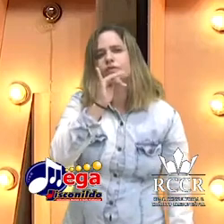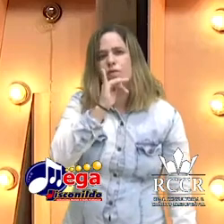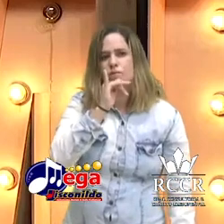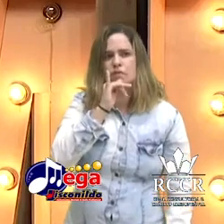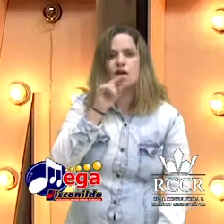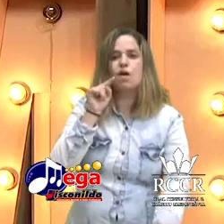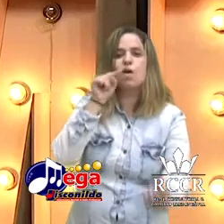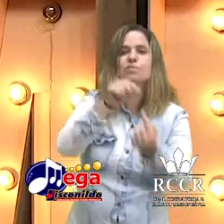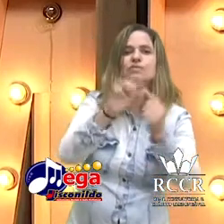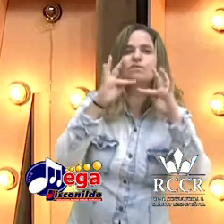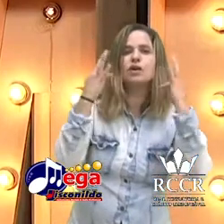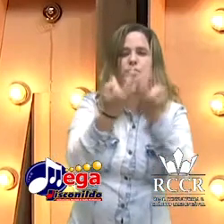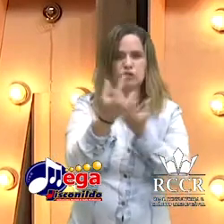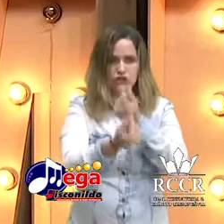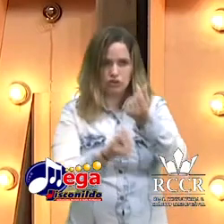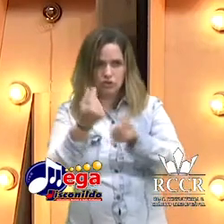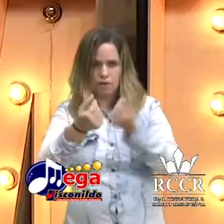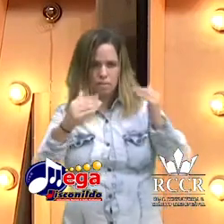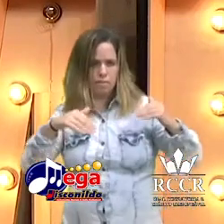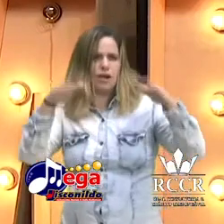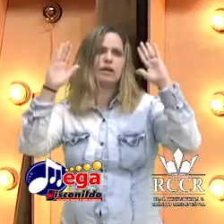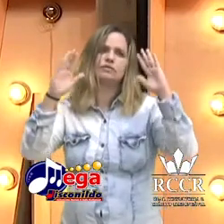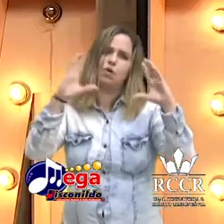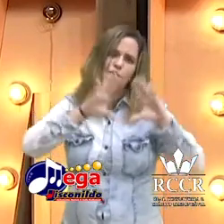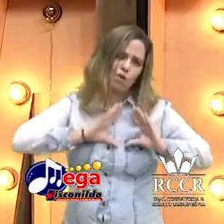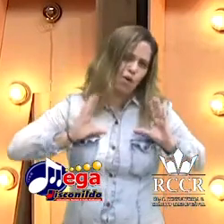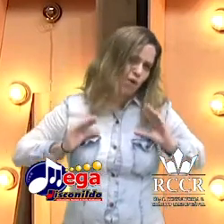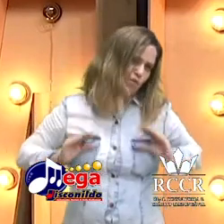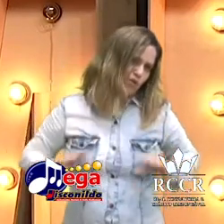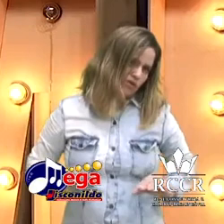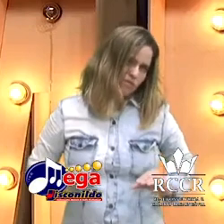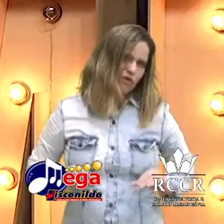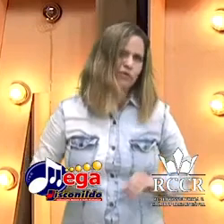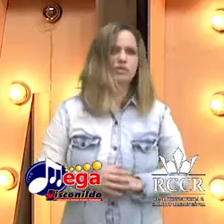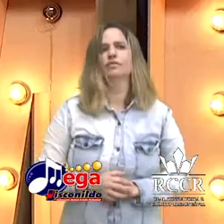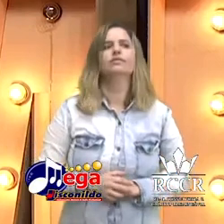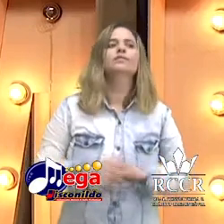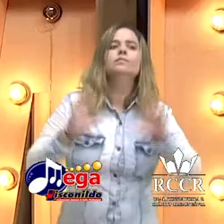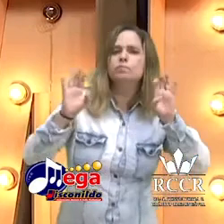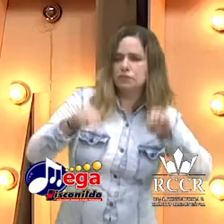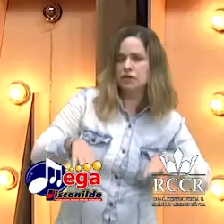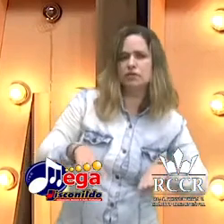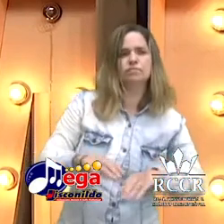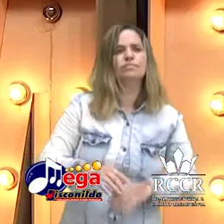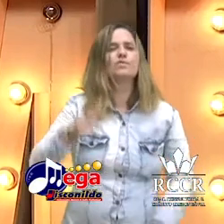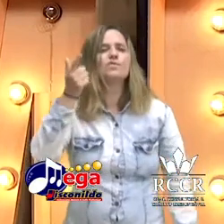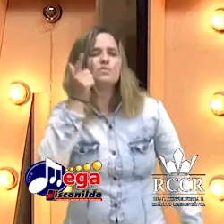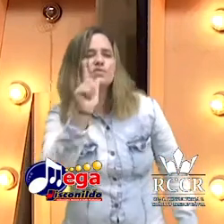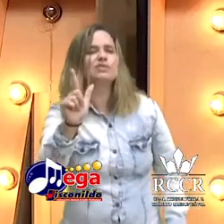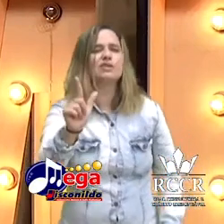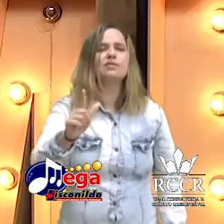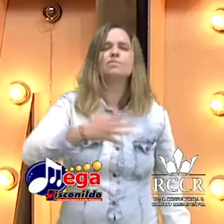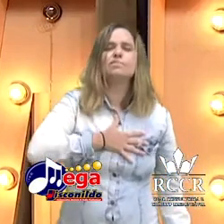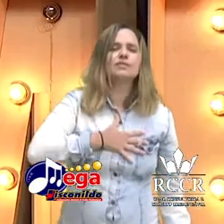oportunidade, ganhar mais conforto, ganhar mais atenção, ganhar mais prazer, ganhar mais vitória, ganhar mais.